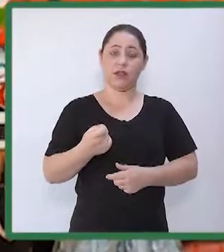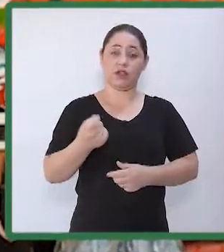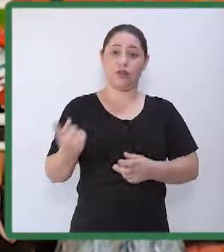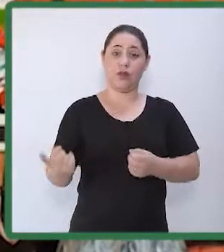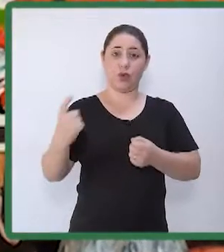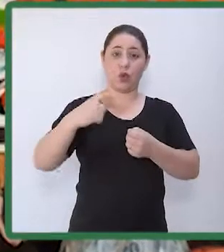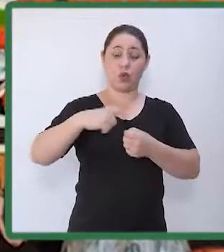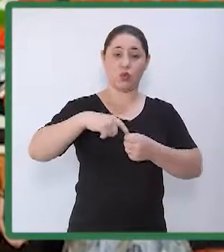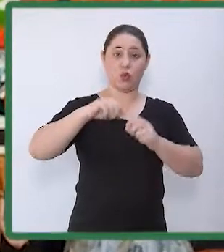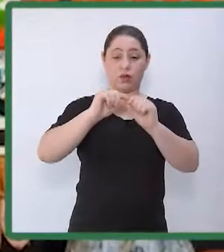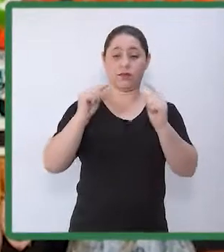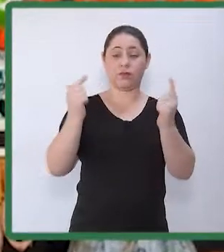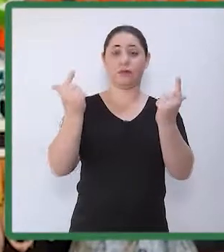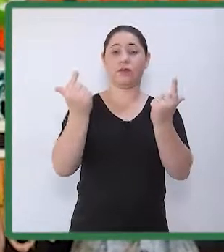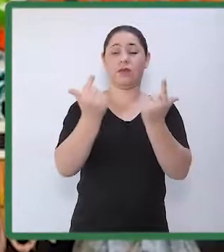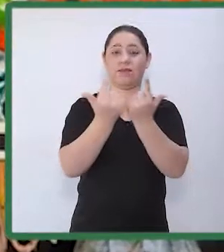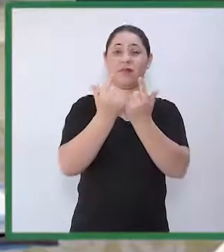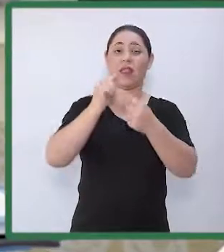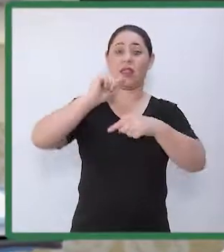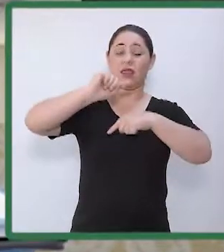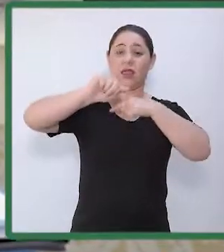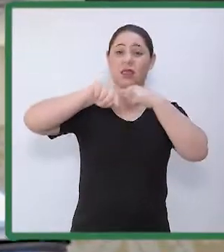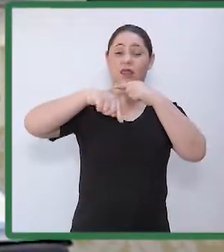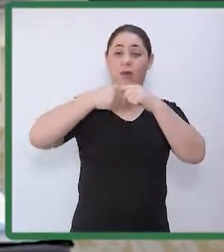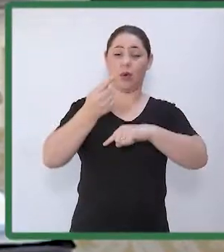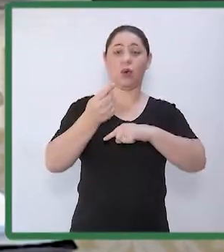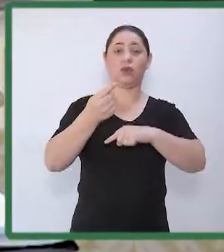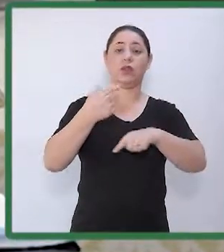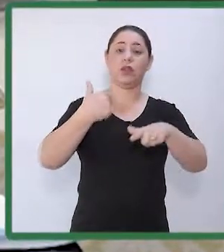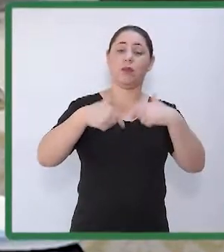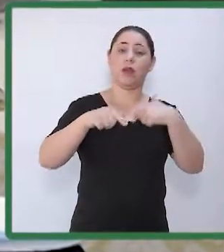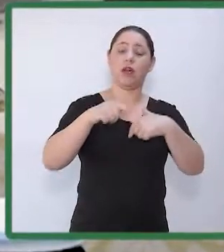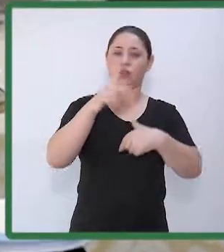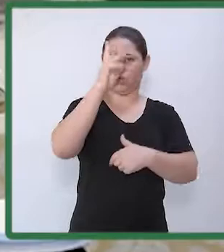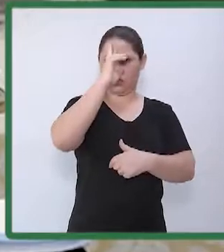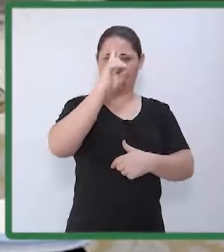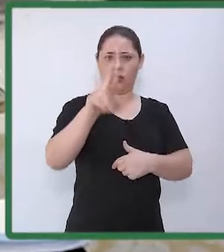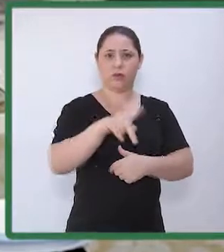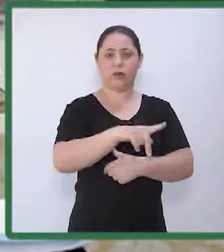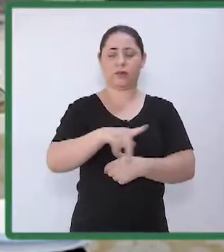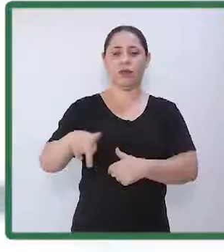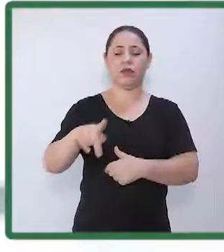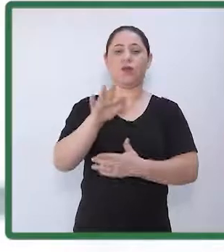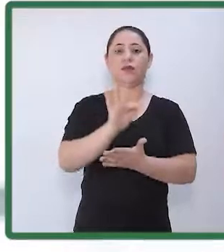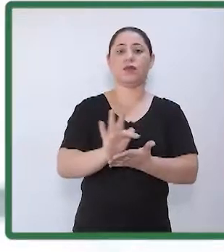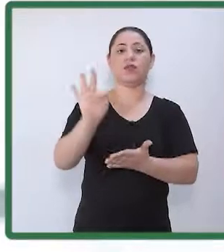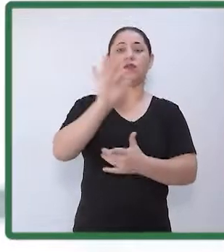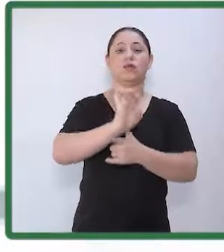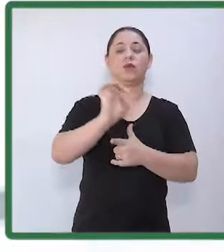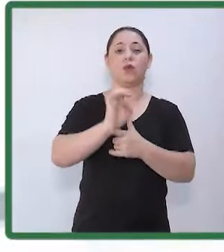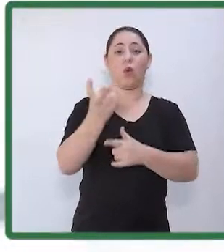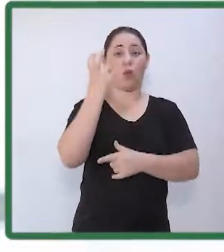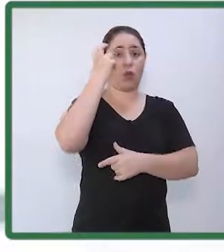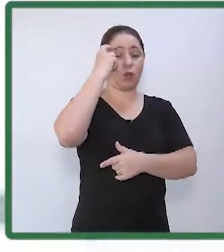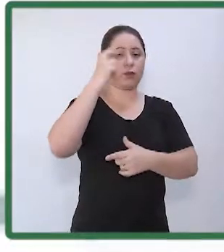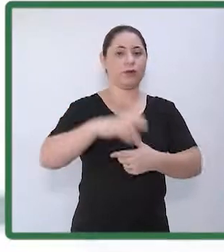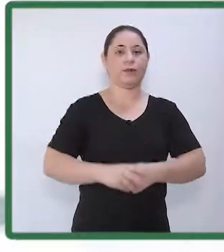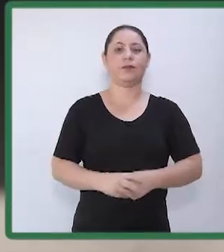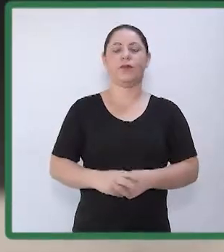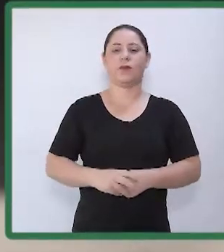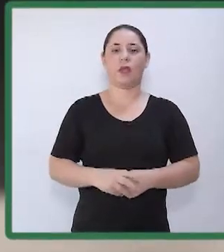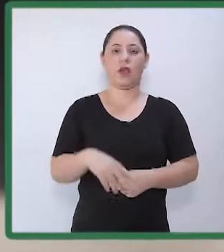ela voltou à Assembleia Legislativa após exercer o cargo de diretora-presidente da Fundação Estadual de